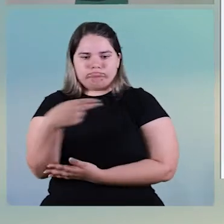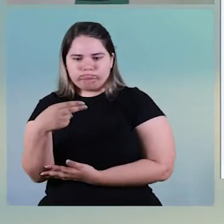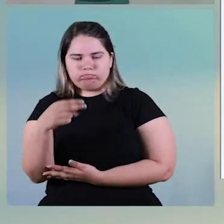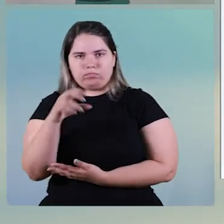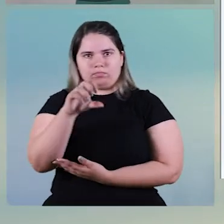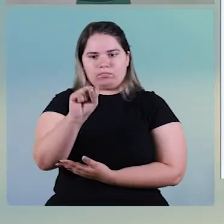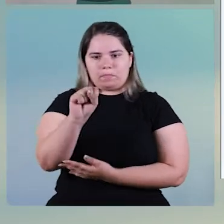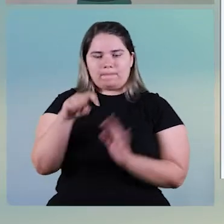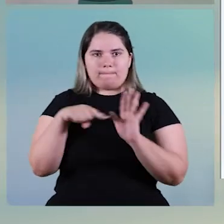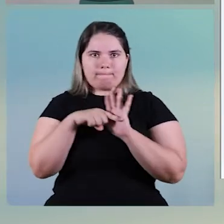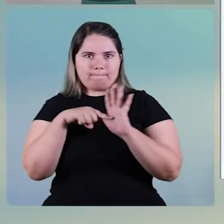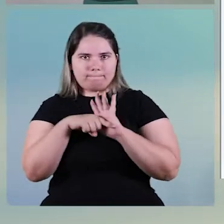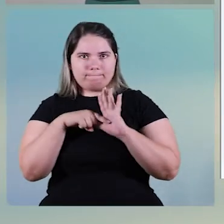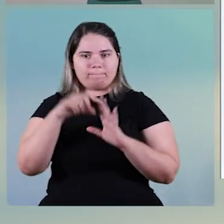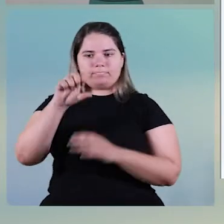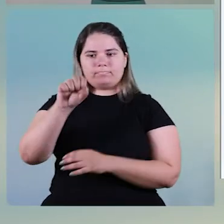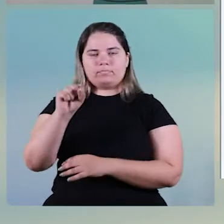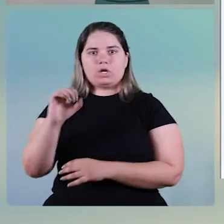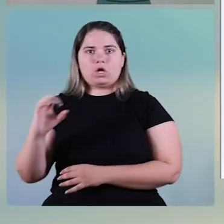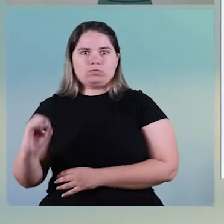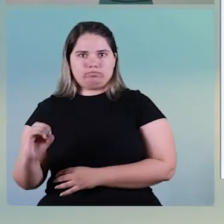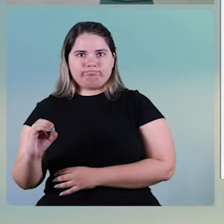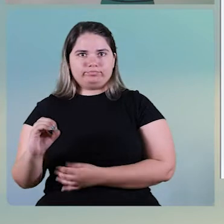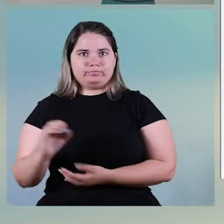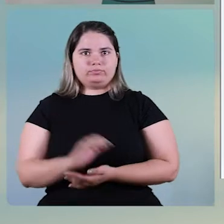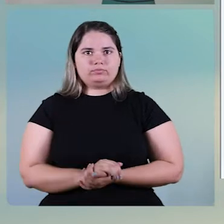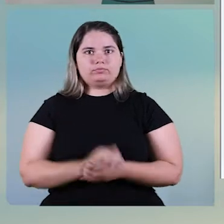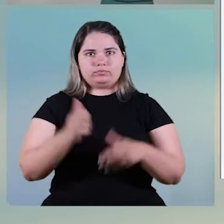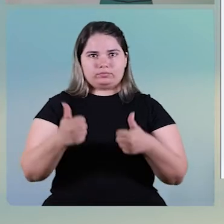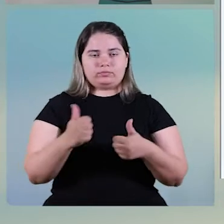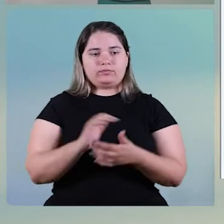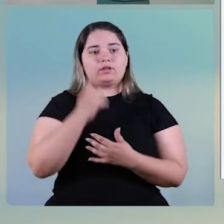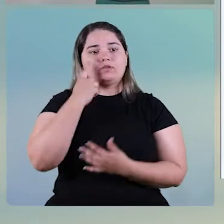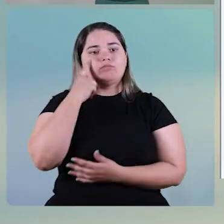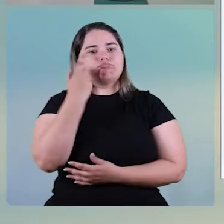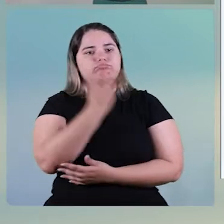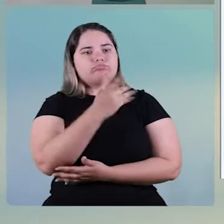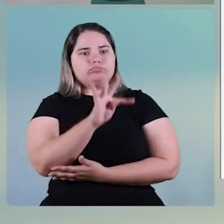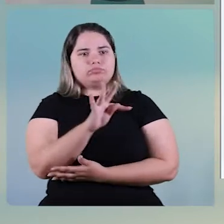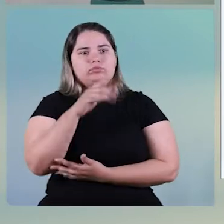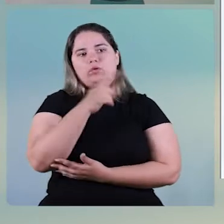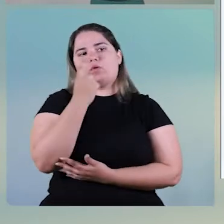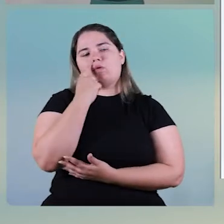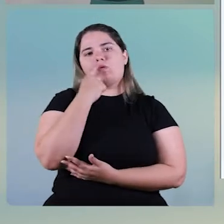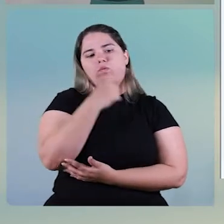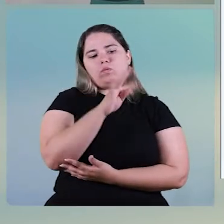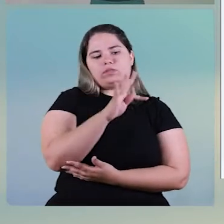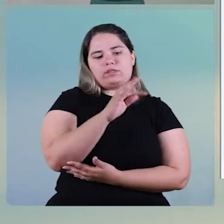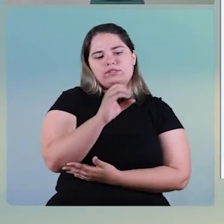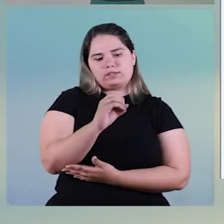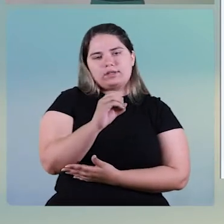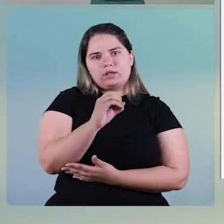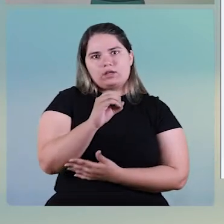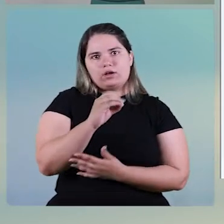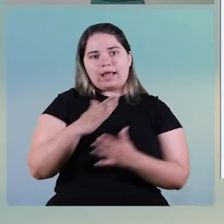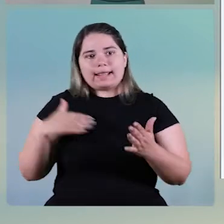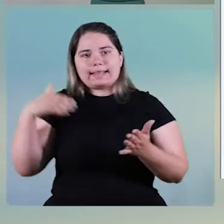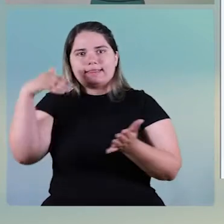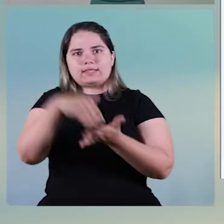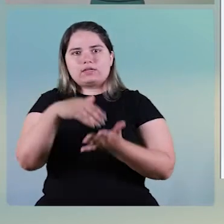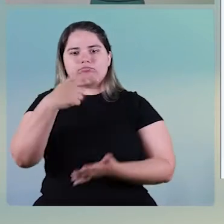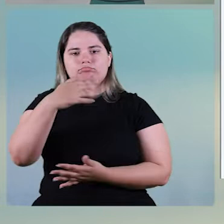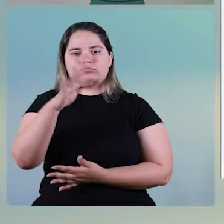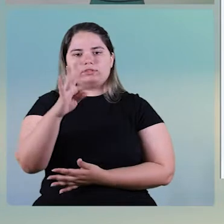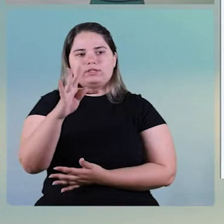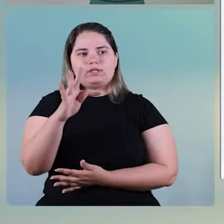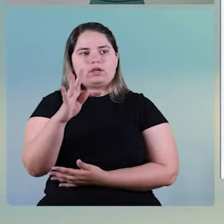esse deslocamento desde o instante t igual a 0 até o instante t4 igual a 40 segundos. Então, a posição